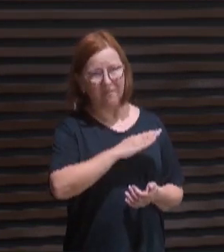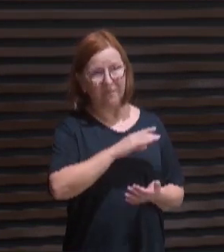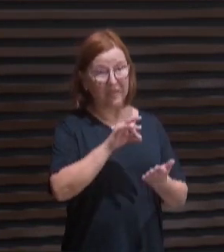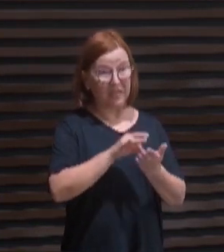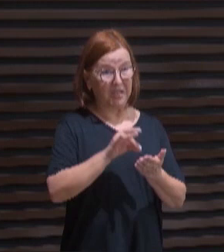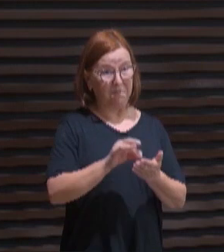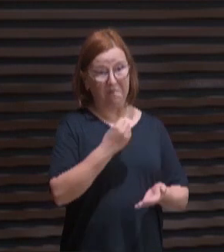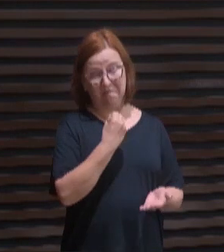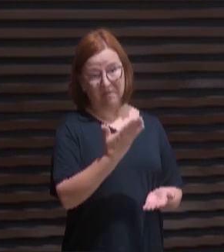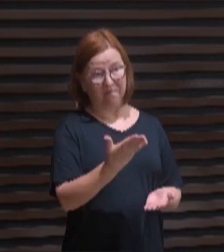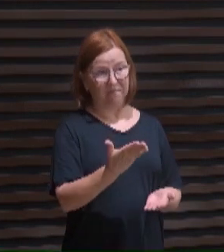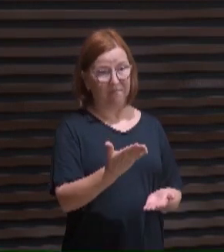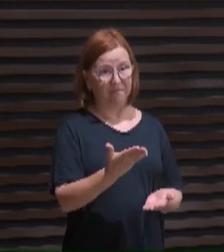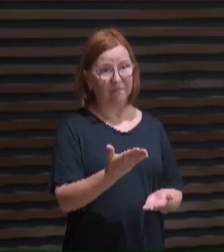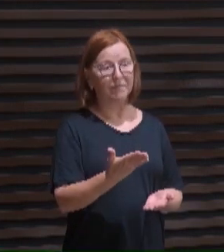do bem,